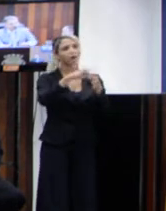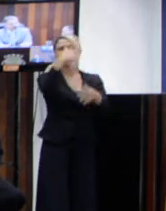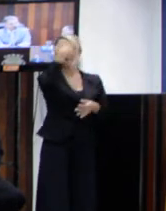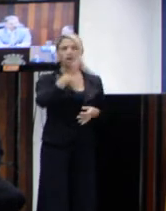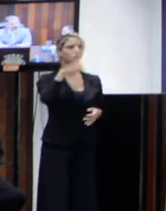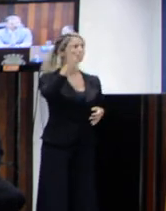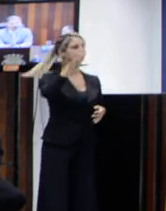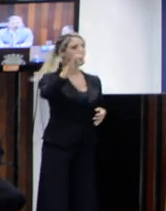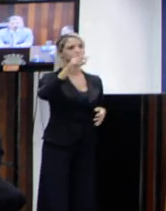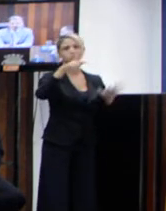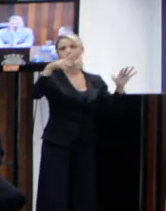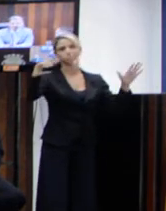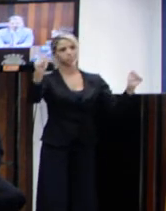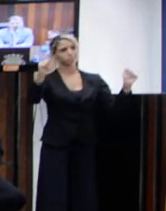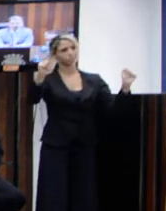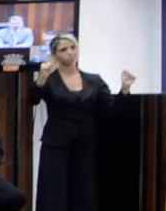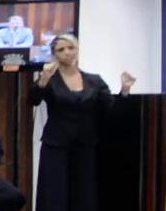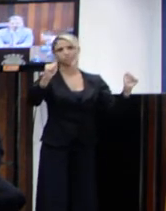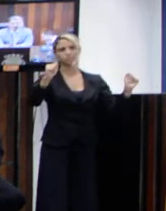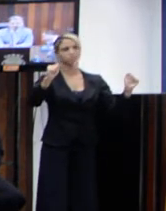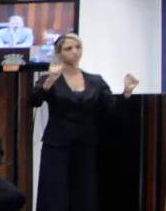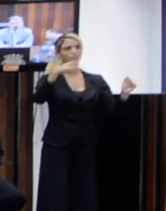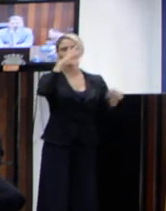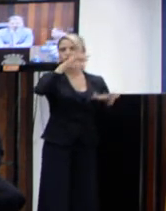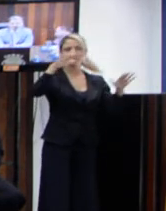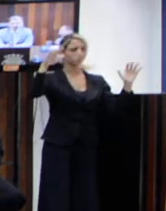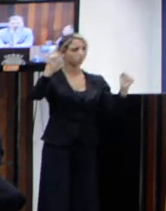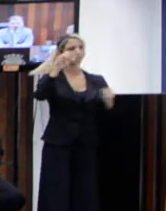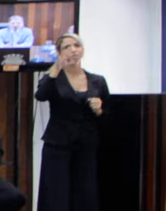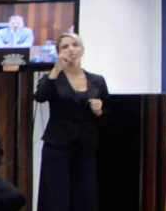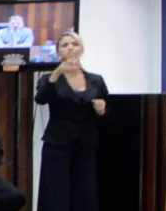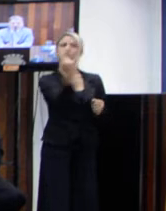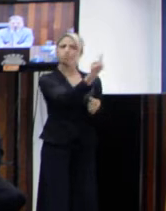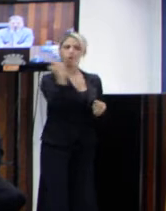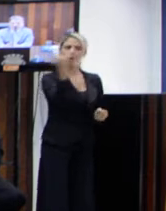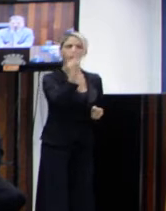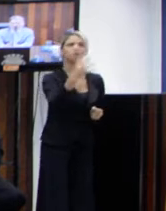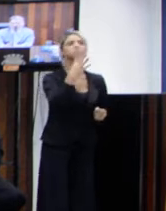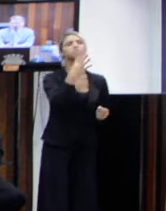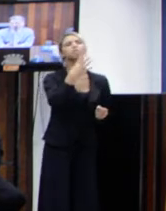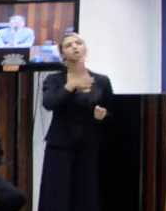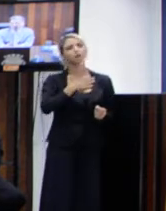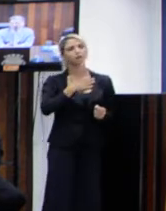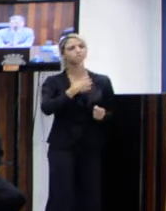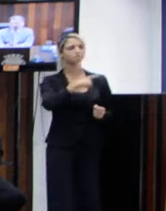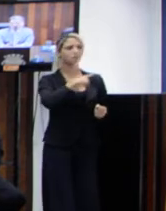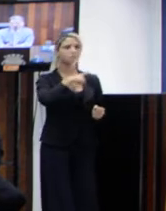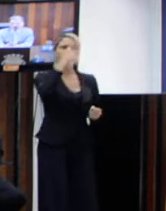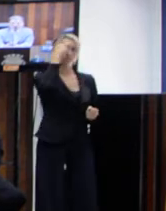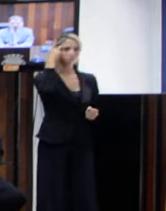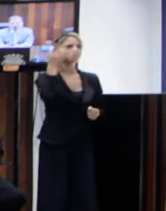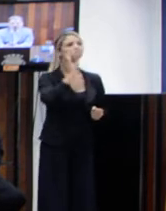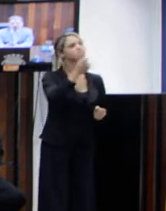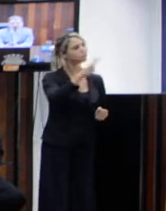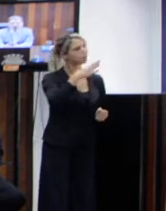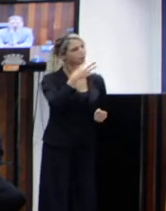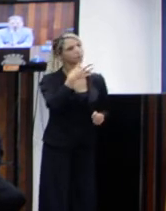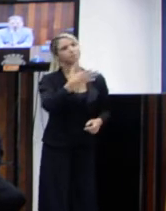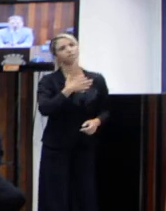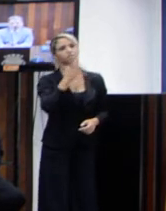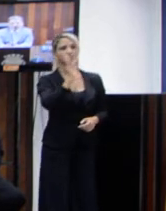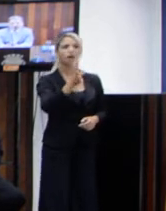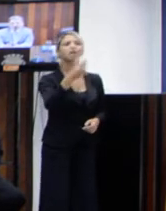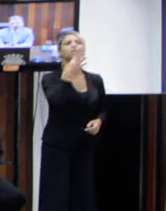aqui sozinho. Não vou fazer isso sozinho. Vocês me conhecem. Alguns aqui já não é de hoje.